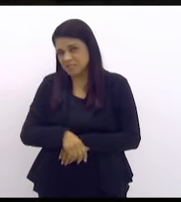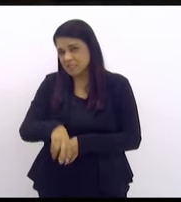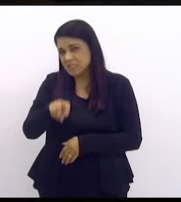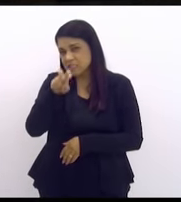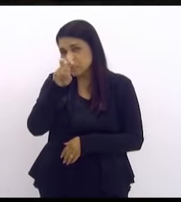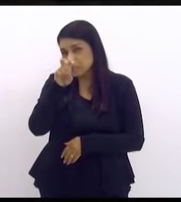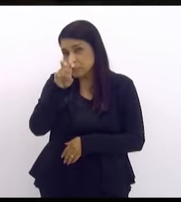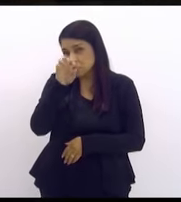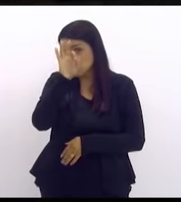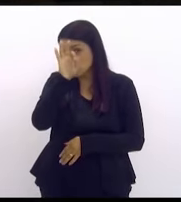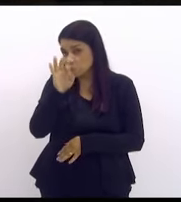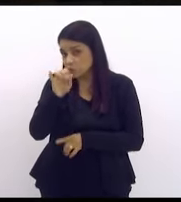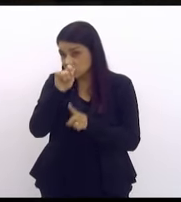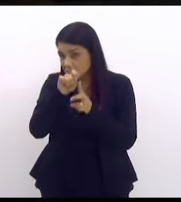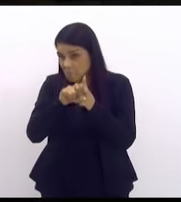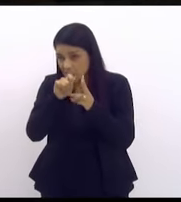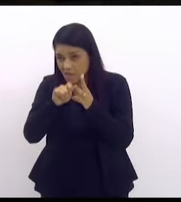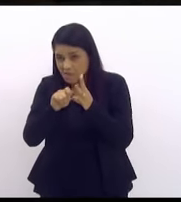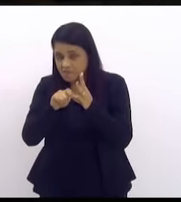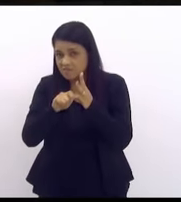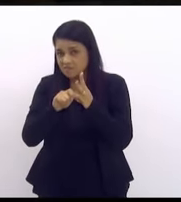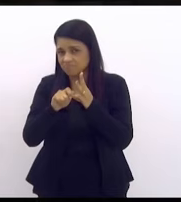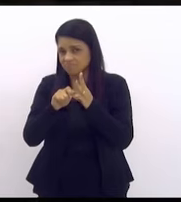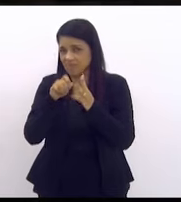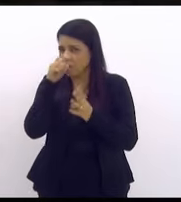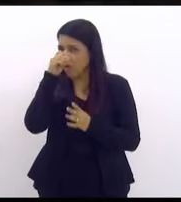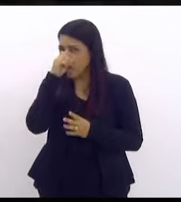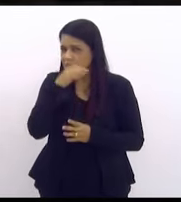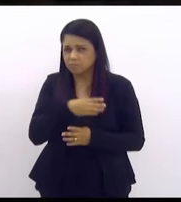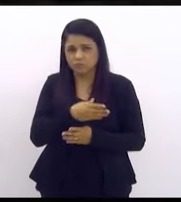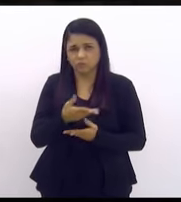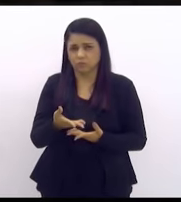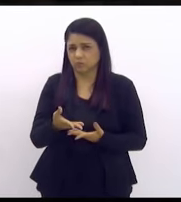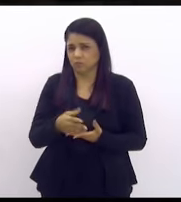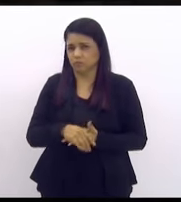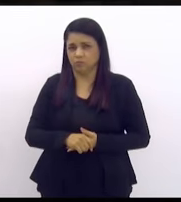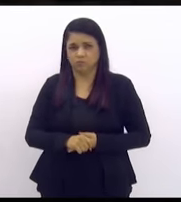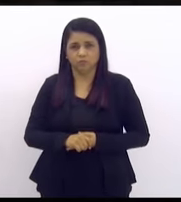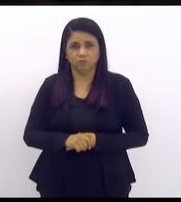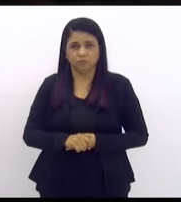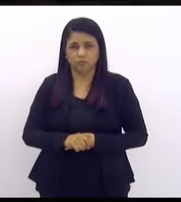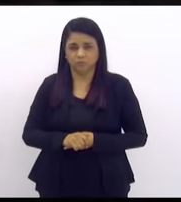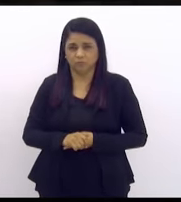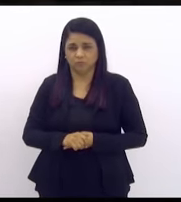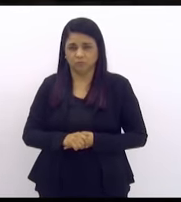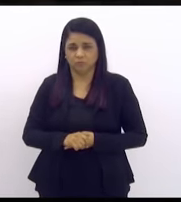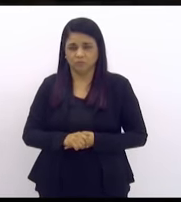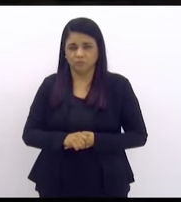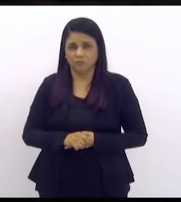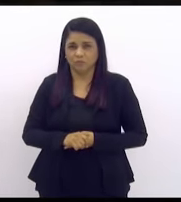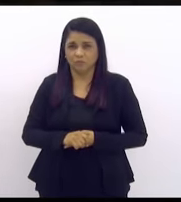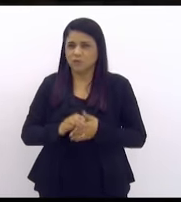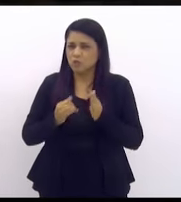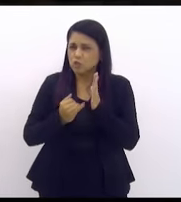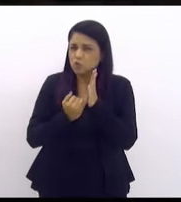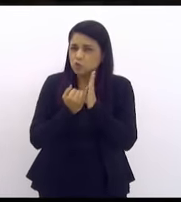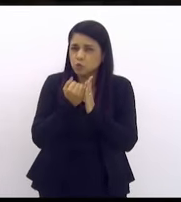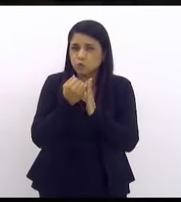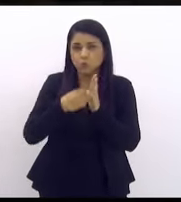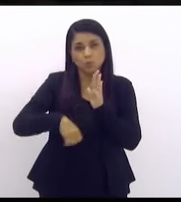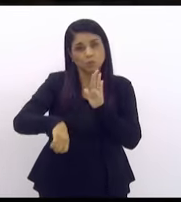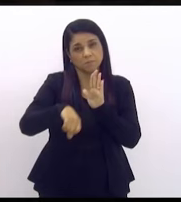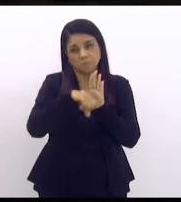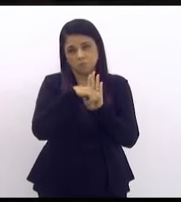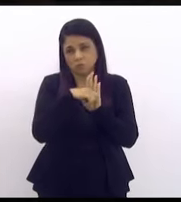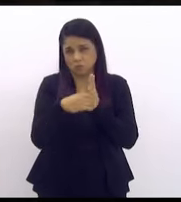5% ao mês. Isto é um juro abusivo. Isso é um juro